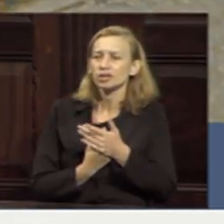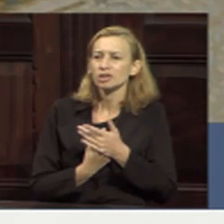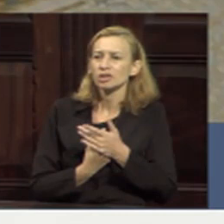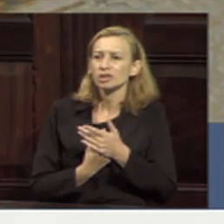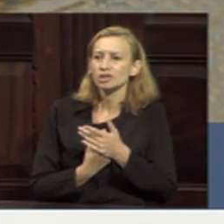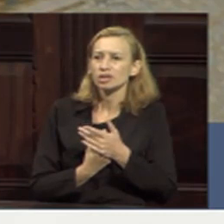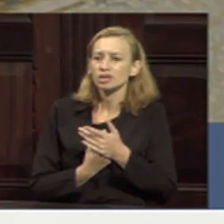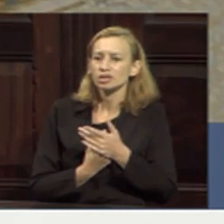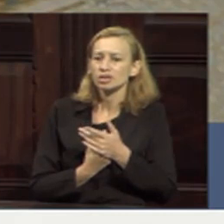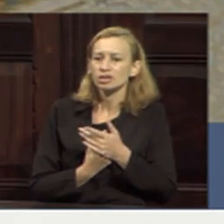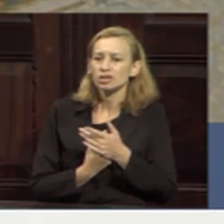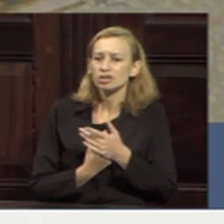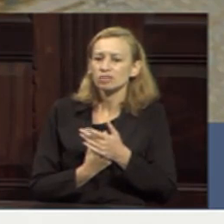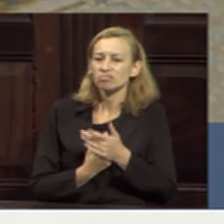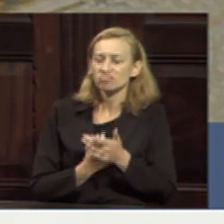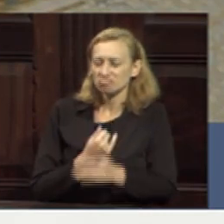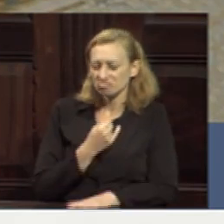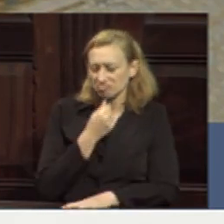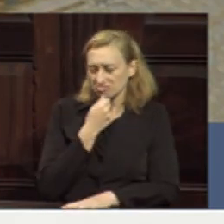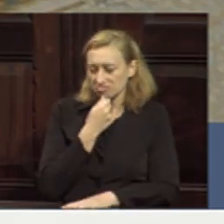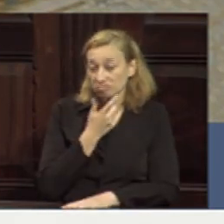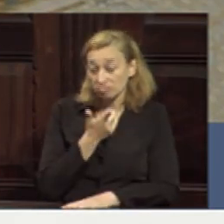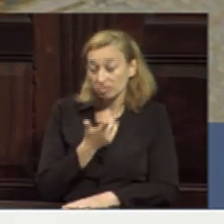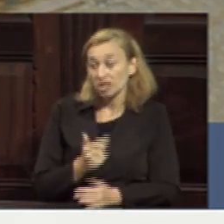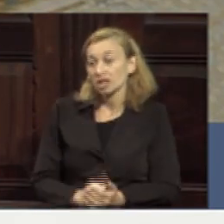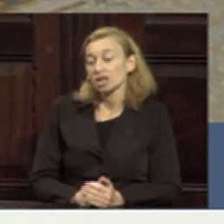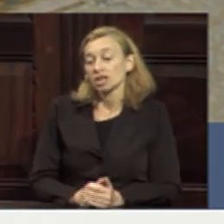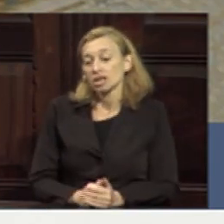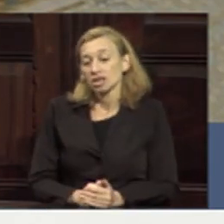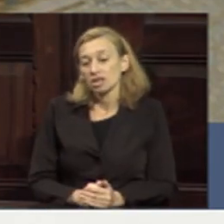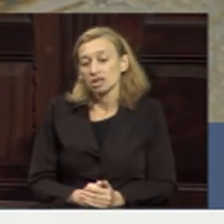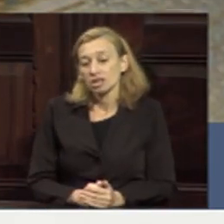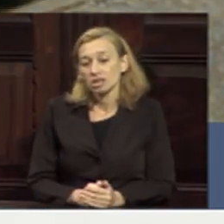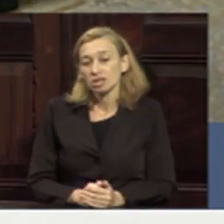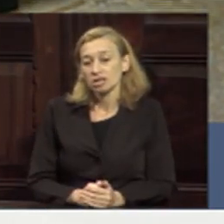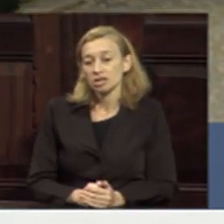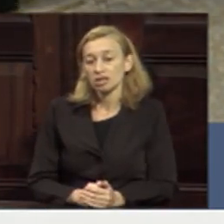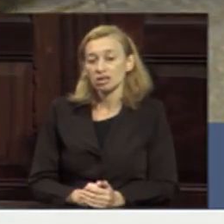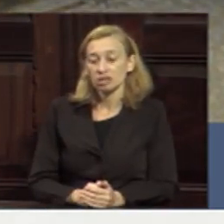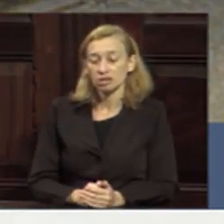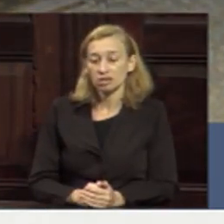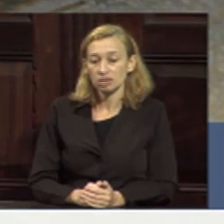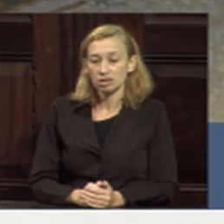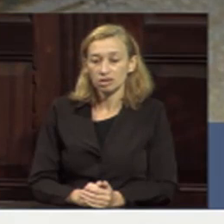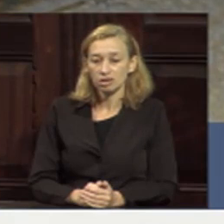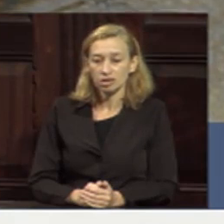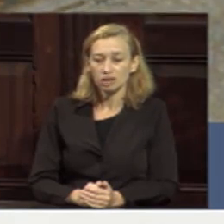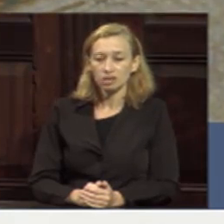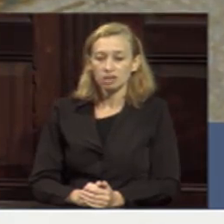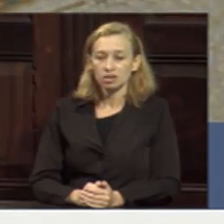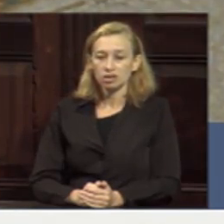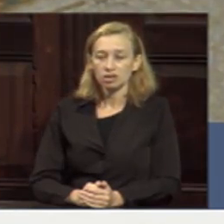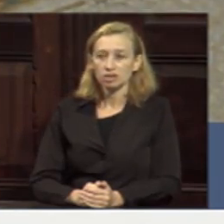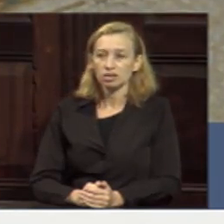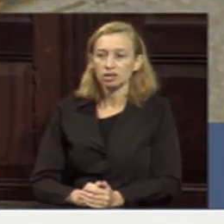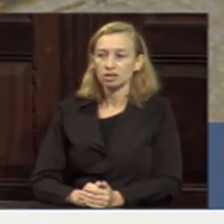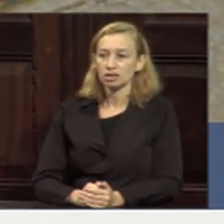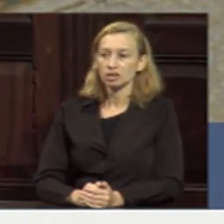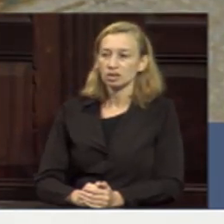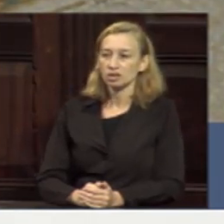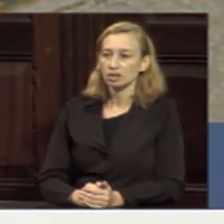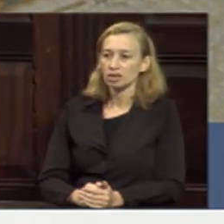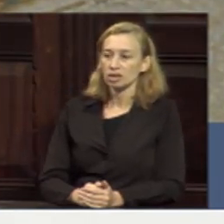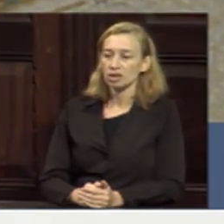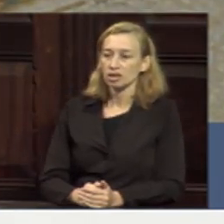de forma covarde e traiçoeira, pelas costas, atingiu a toda a sociedade